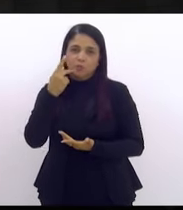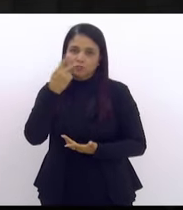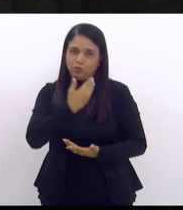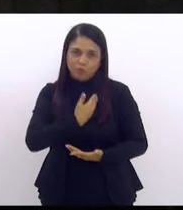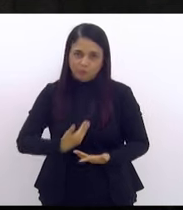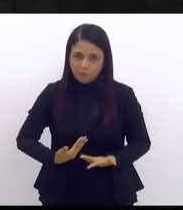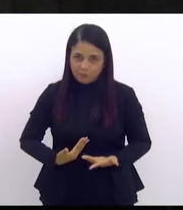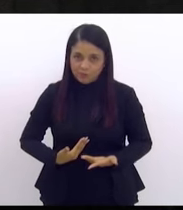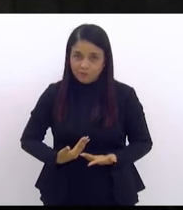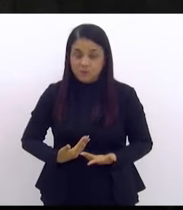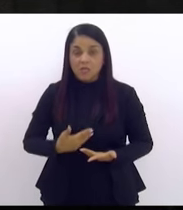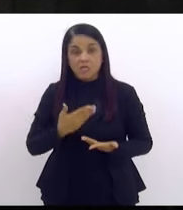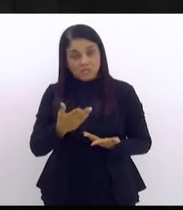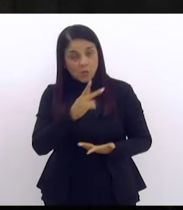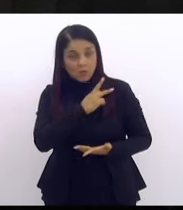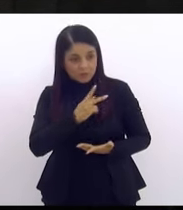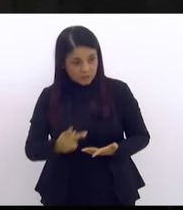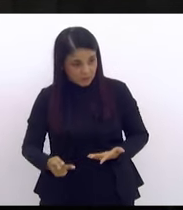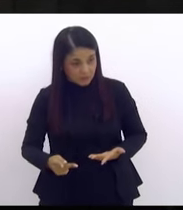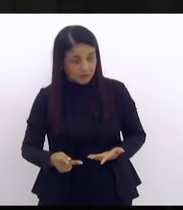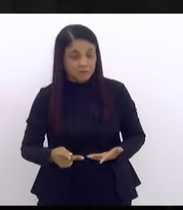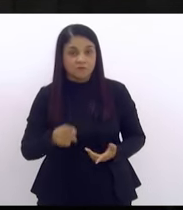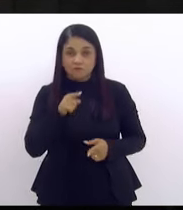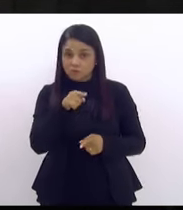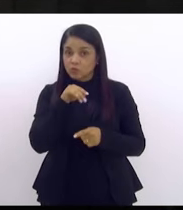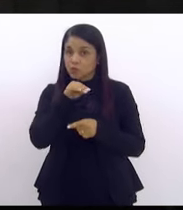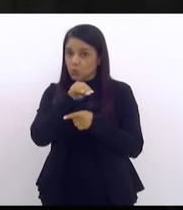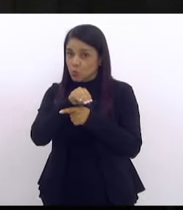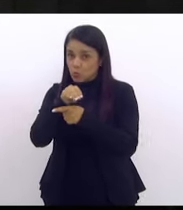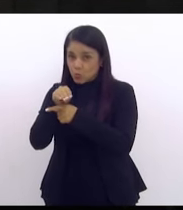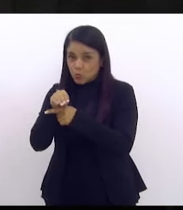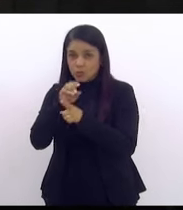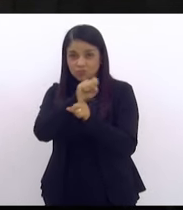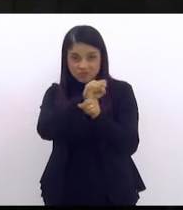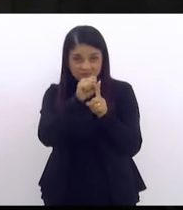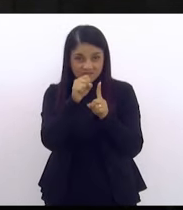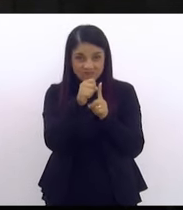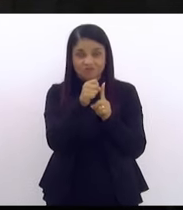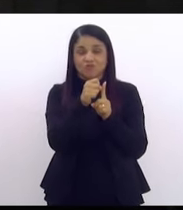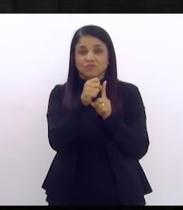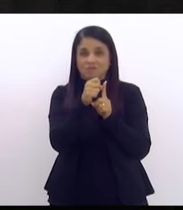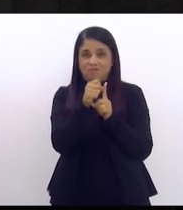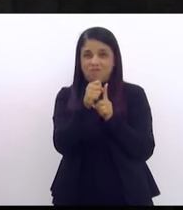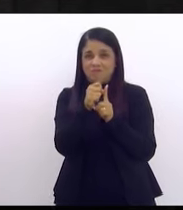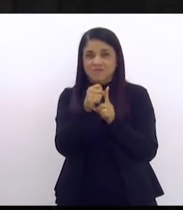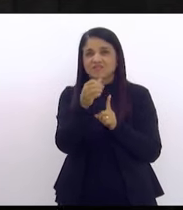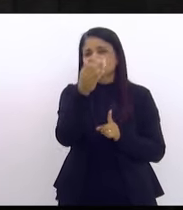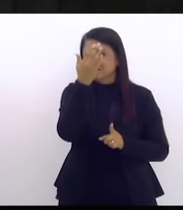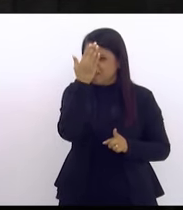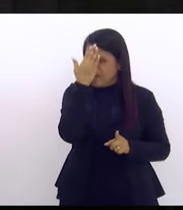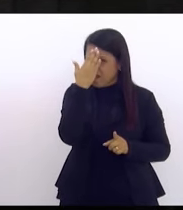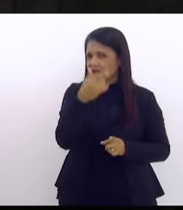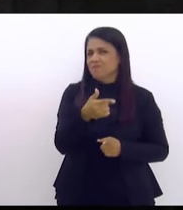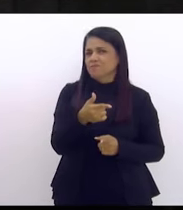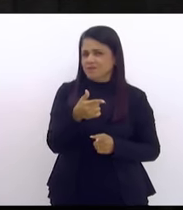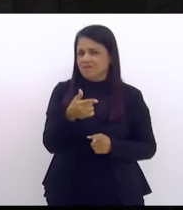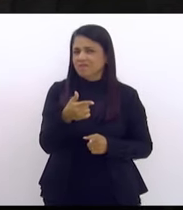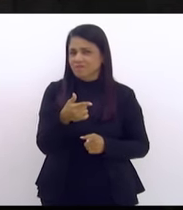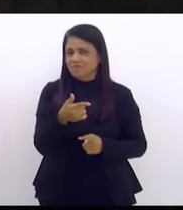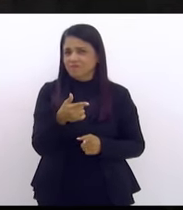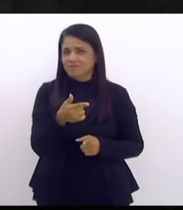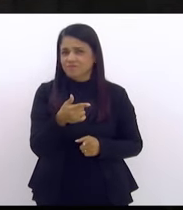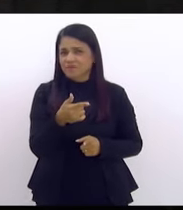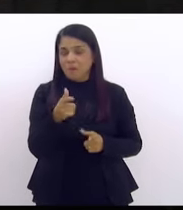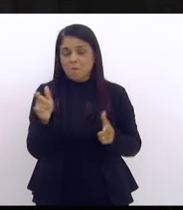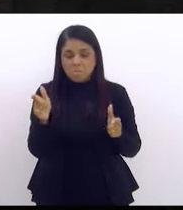a senhora, presidente, que de muito cuida da assistência social, sabe disso. Quanto